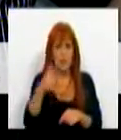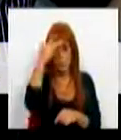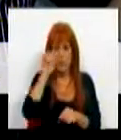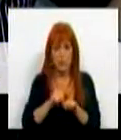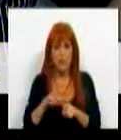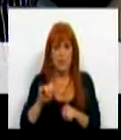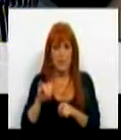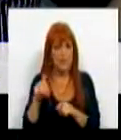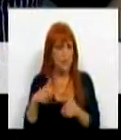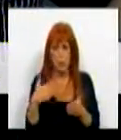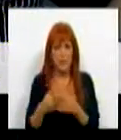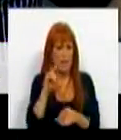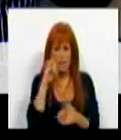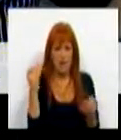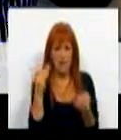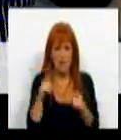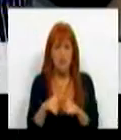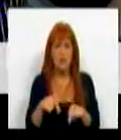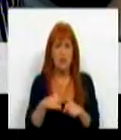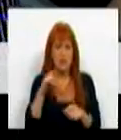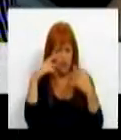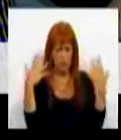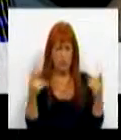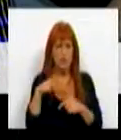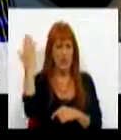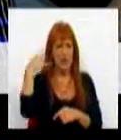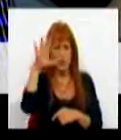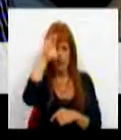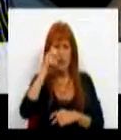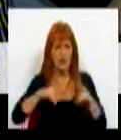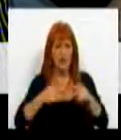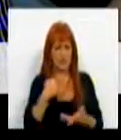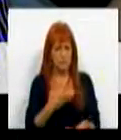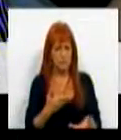do Citi não dava quaisquer garantias, e ainda com a surpresa do então Ministro das Finanças?